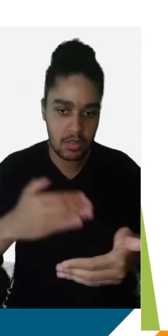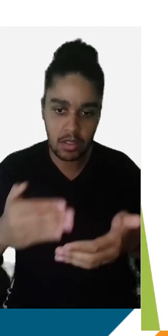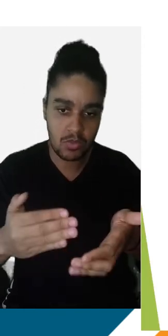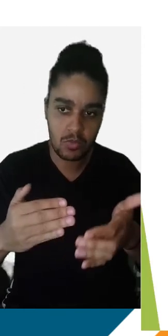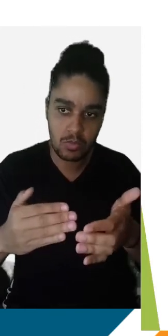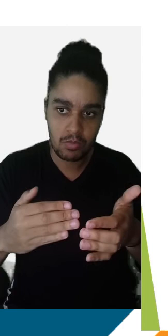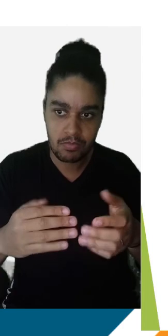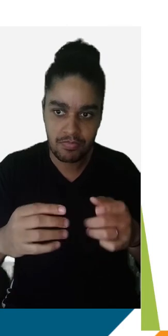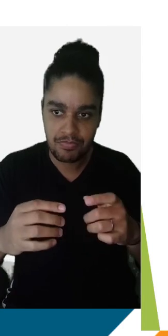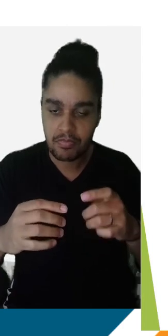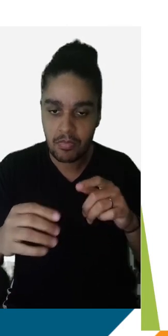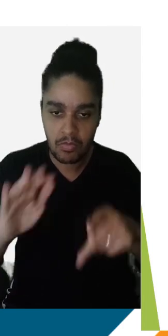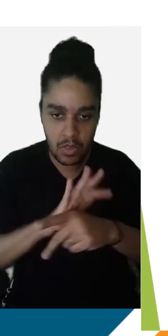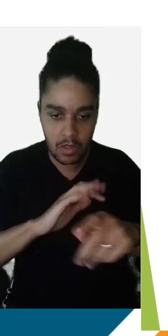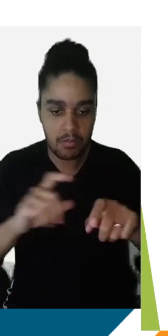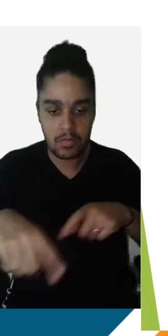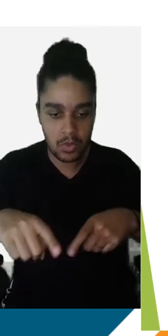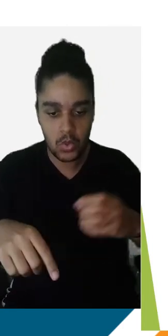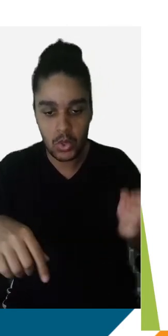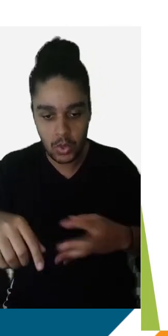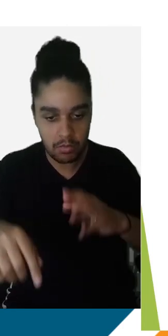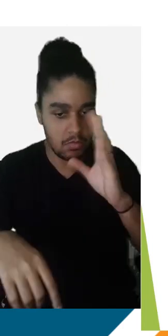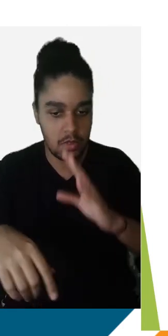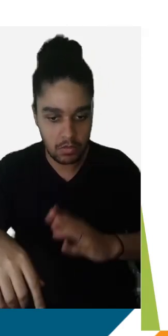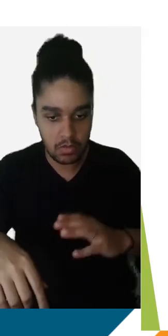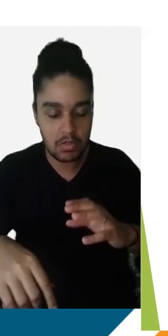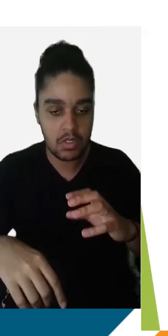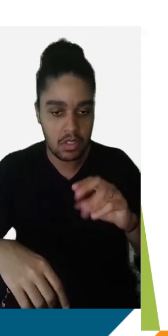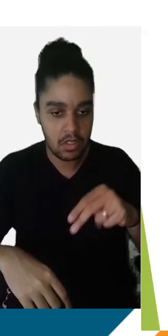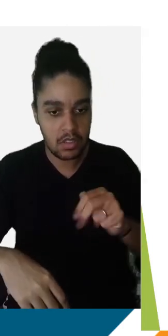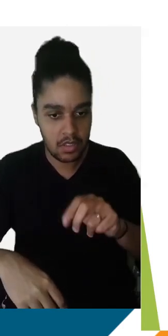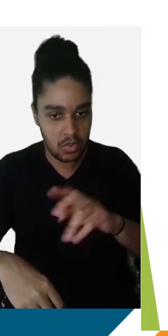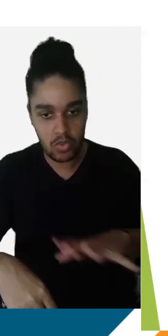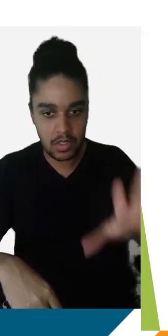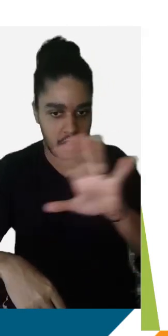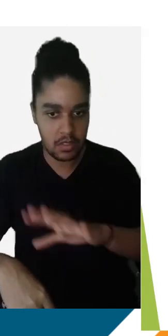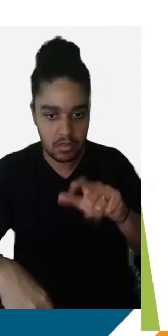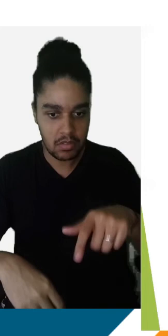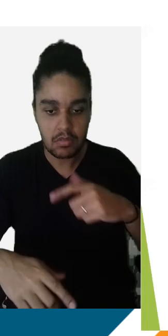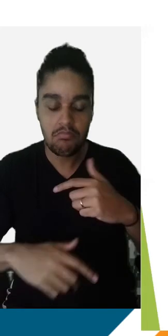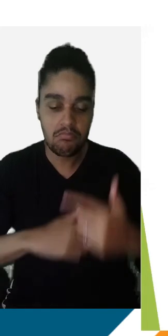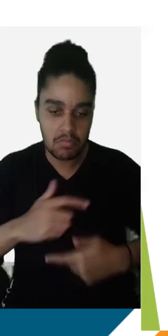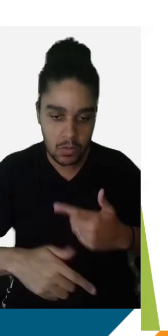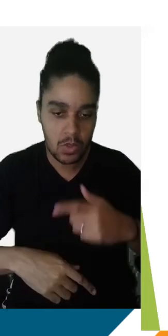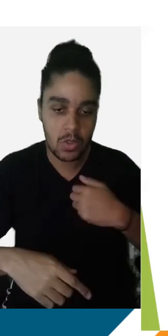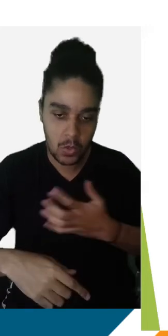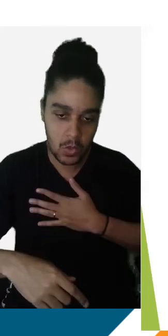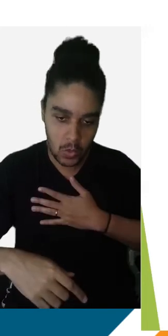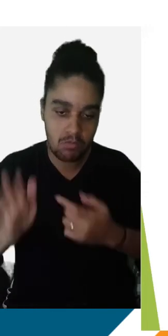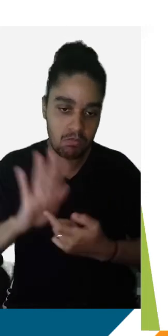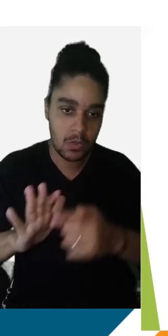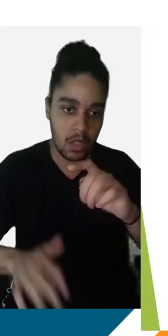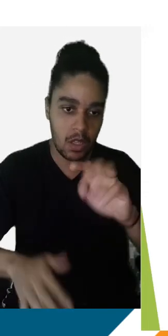processo da agricultura moderna no Brasil, né? As multinacionais, as transnacionais que aqui atuam, principalmente eu gosto de